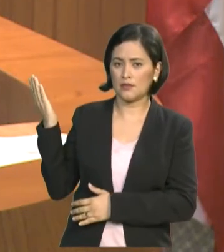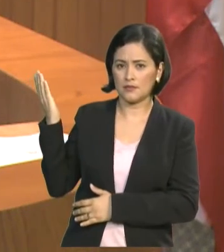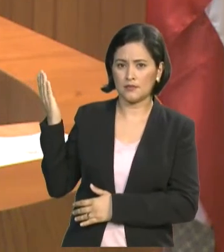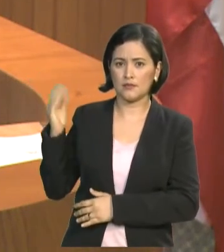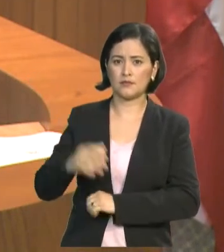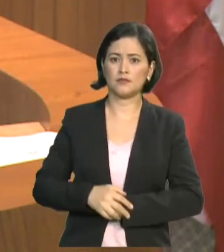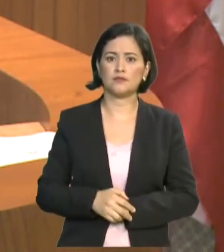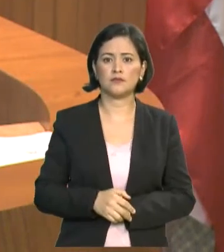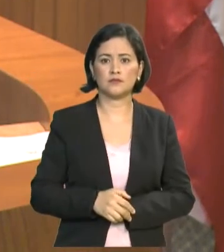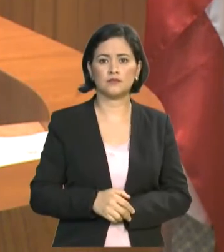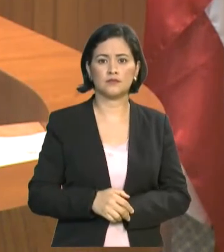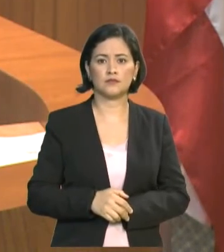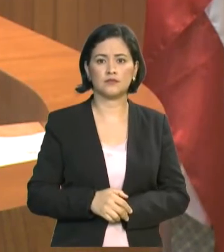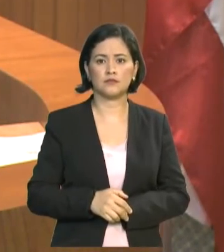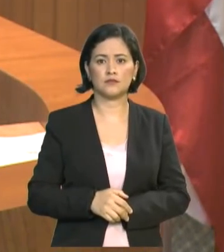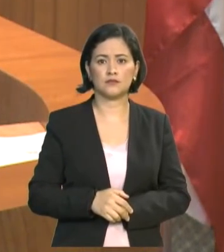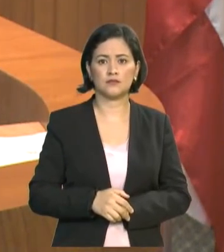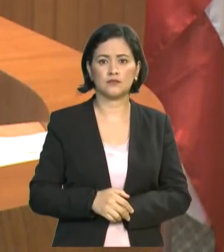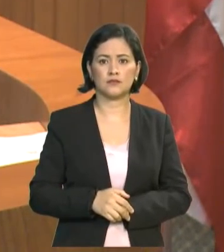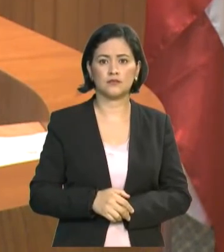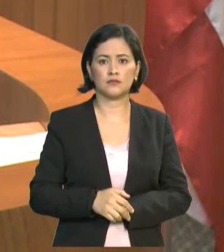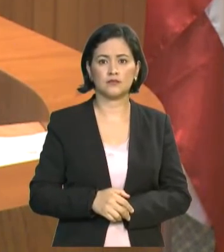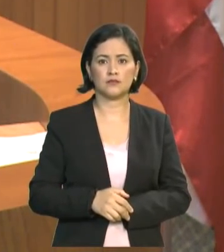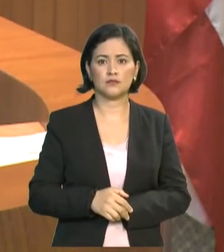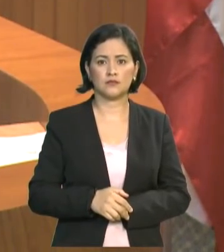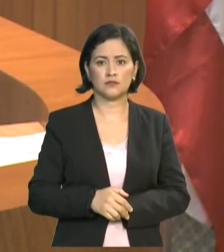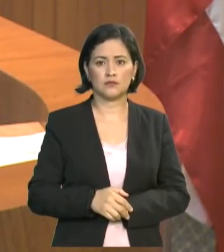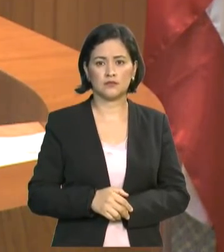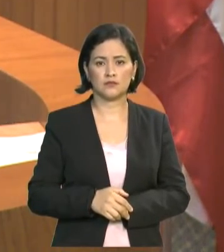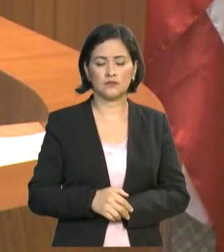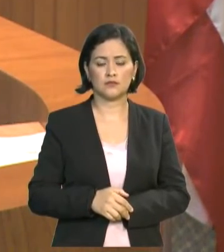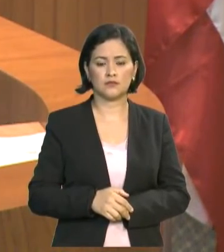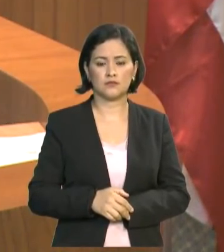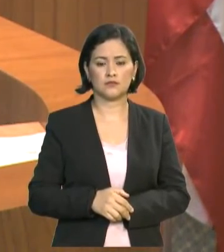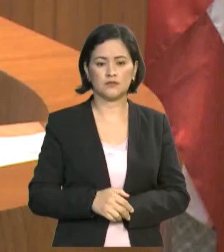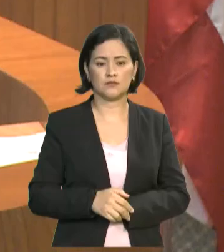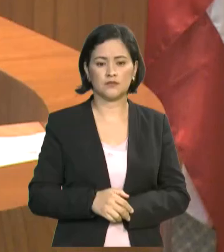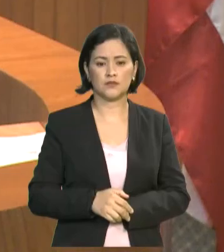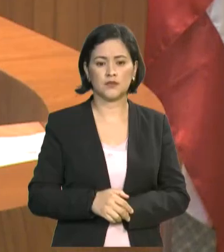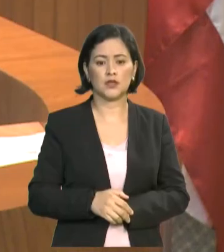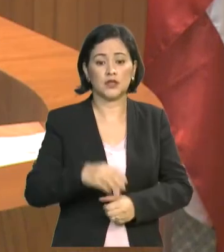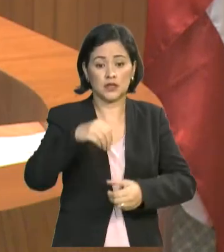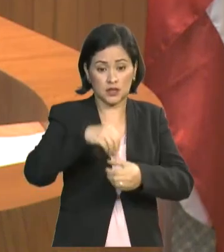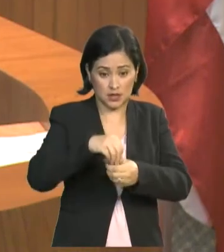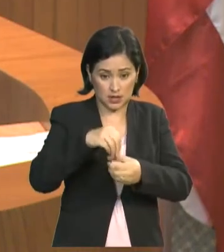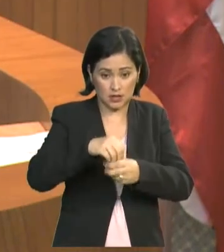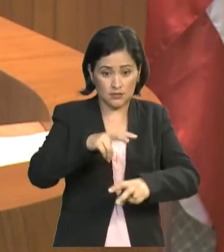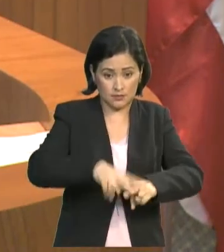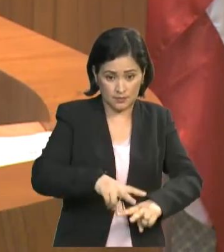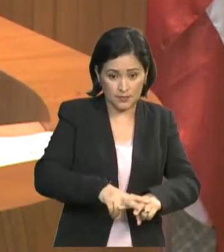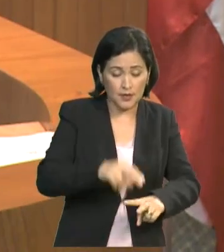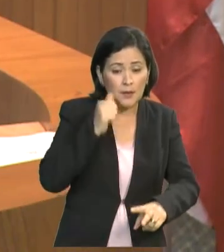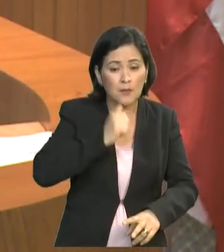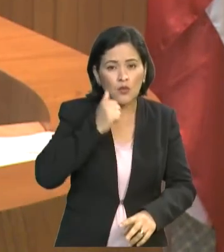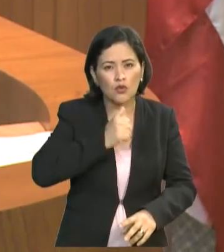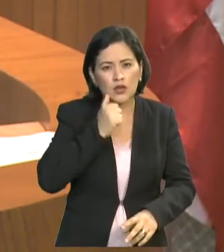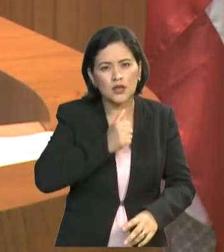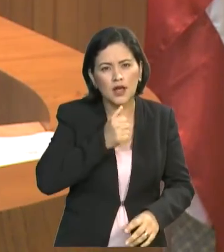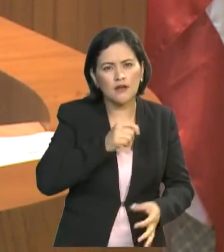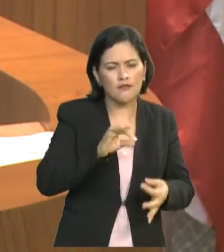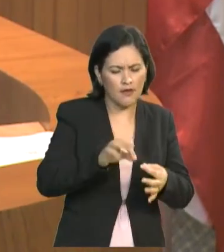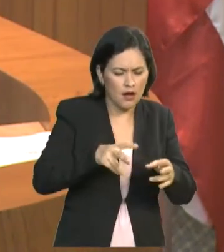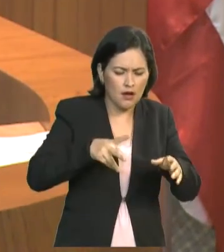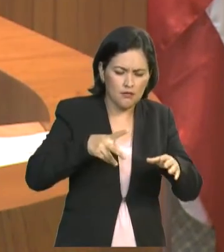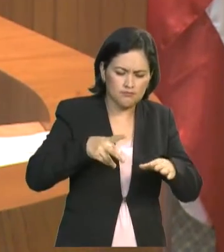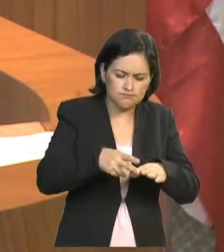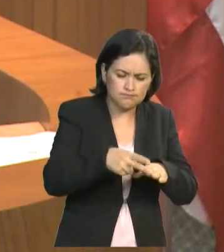é uma cooperativa dentro do sistema prisional carcerário, que essas mulheres fabricam essas bolsas,